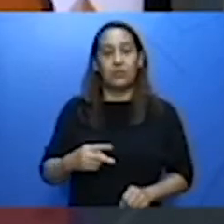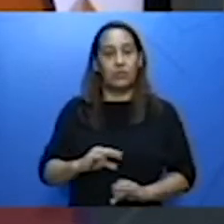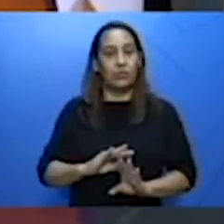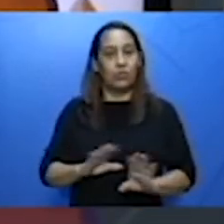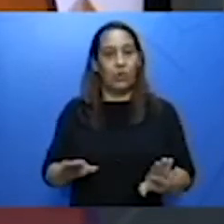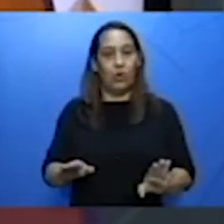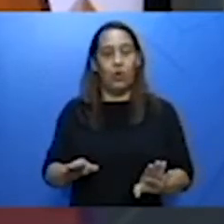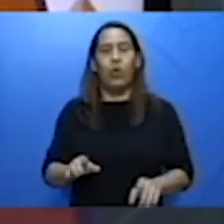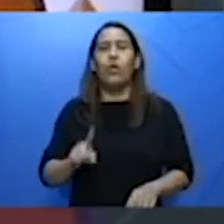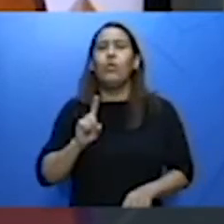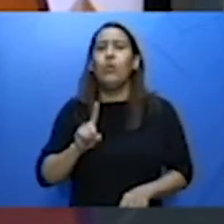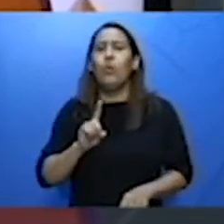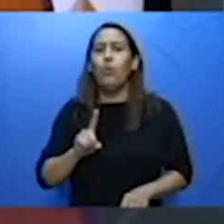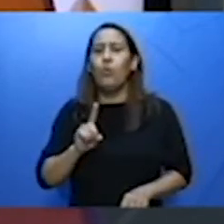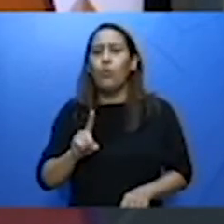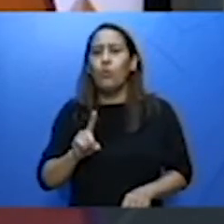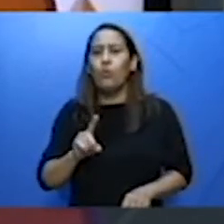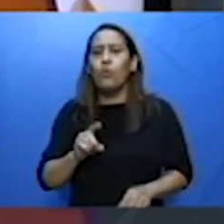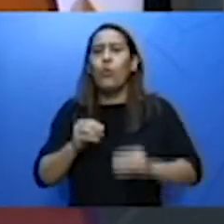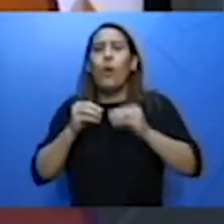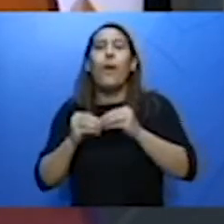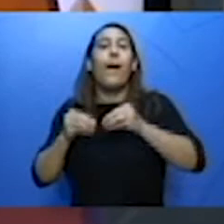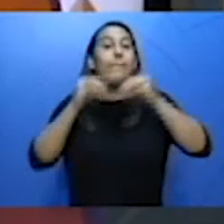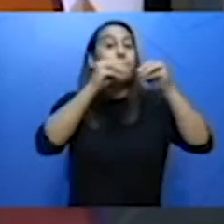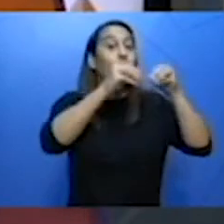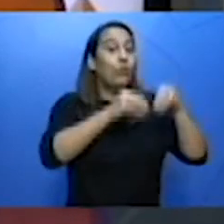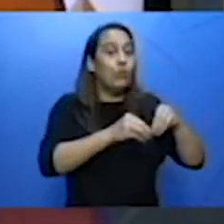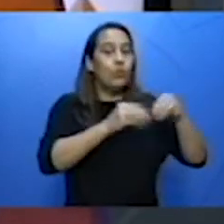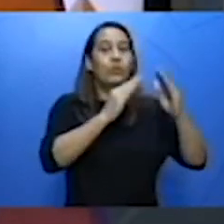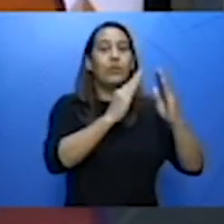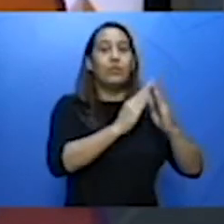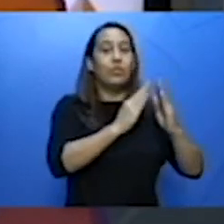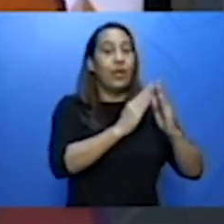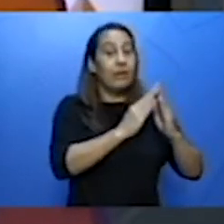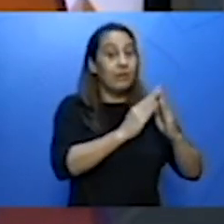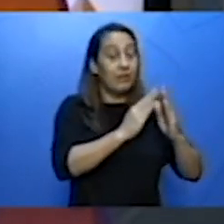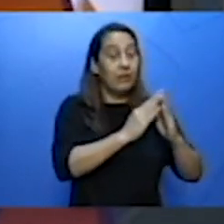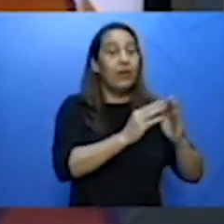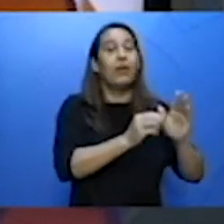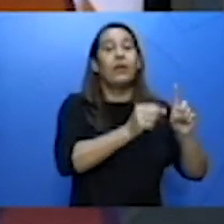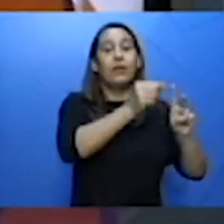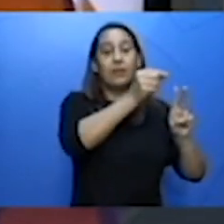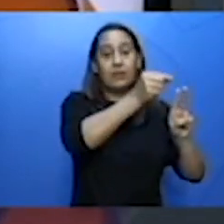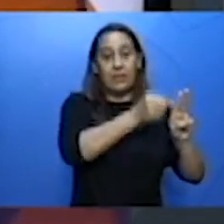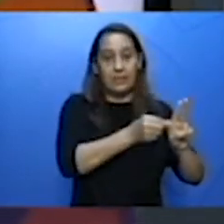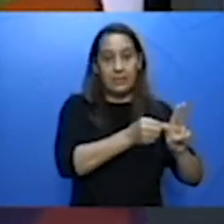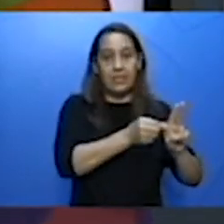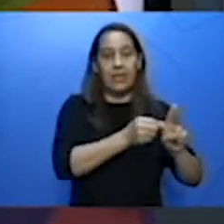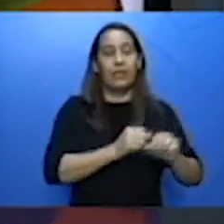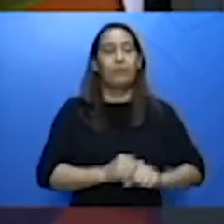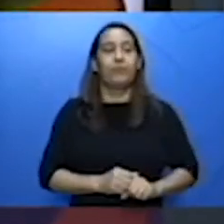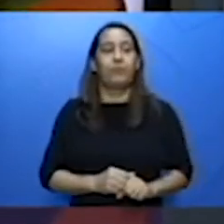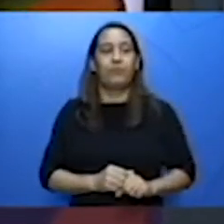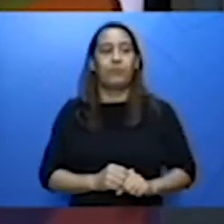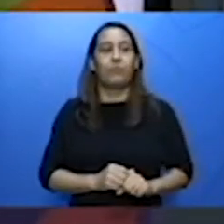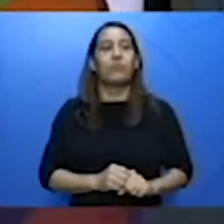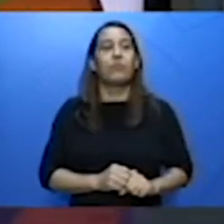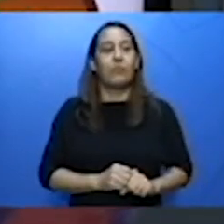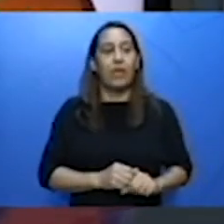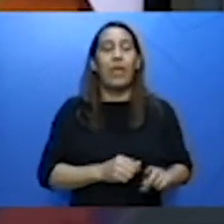2. E o 1 do 12, que é a dezena do 12? Ora, dezenas moram